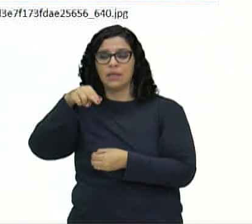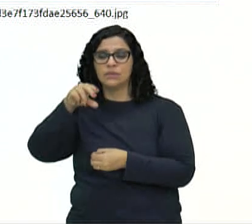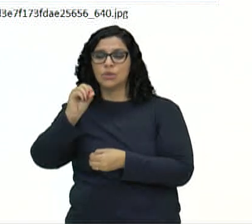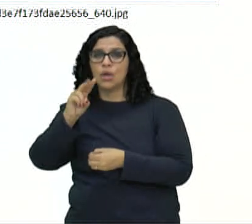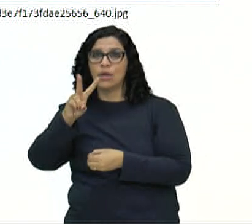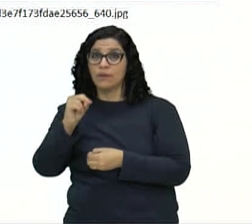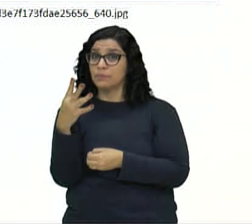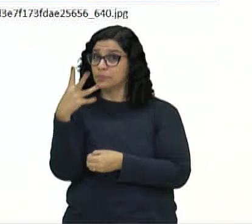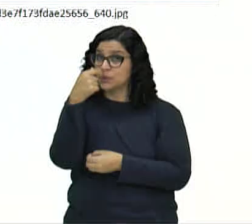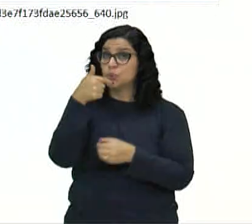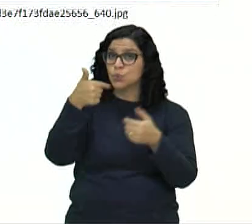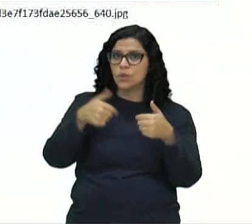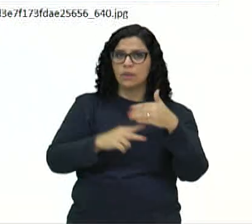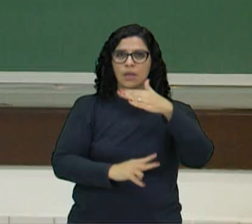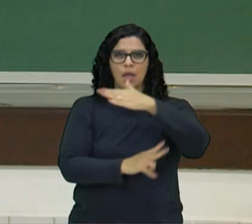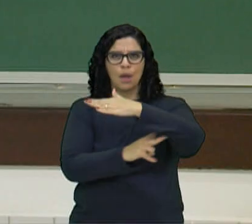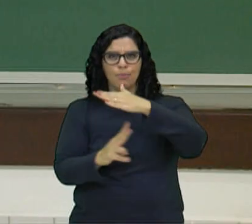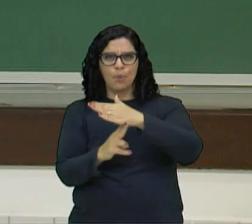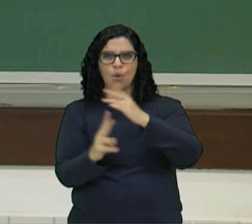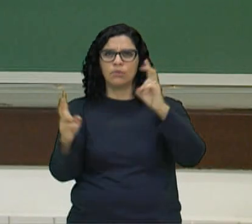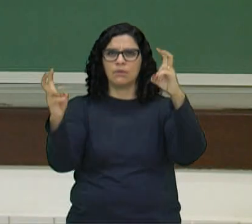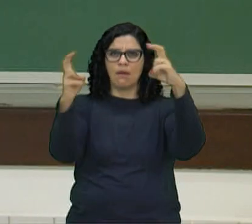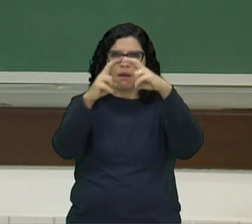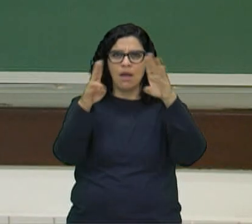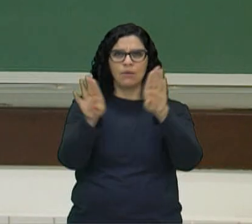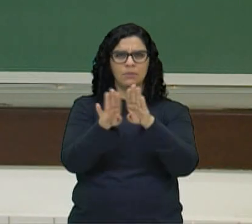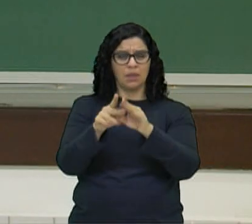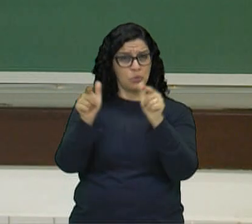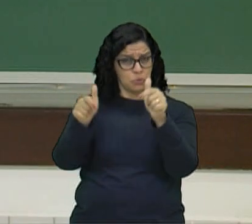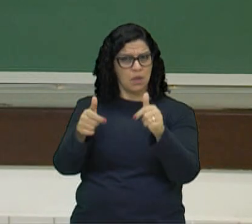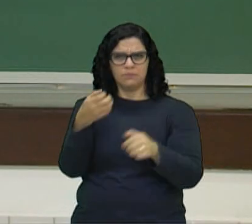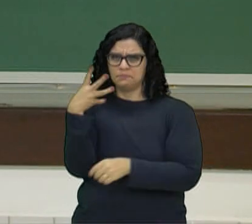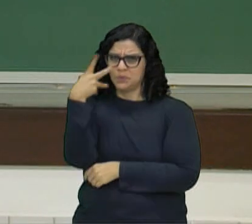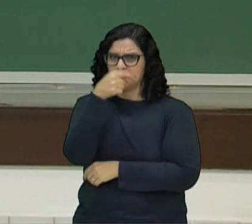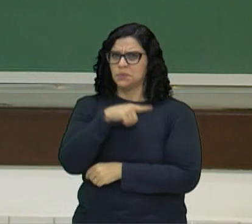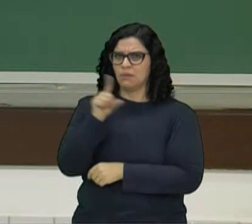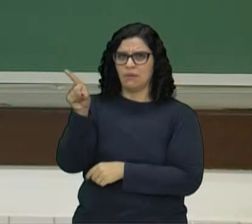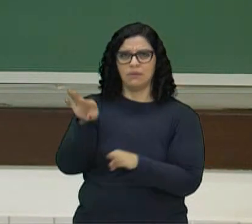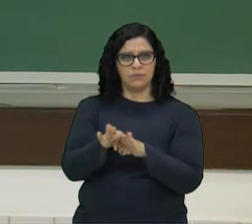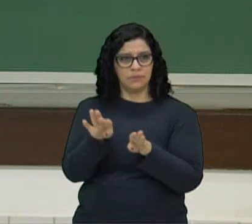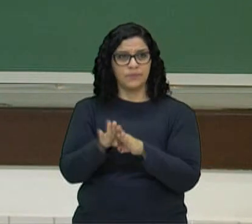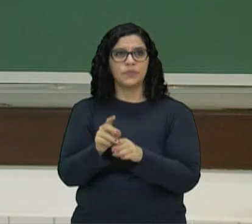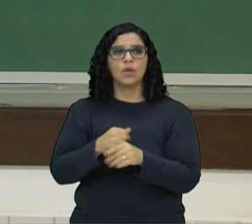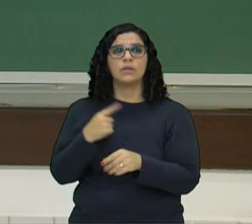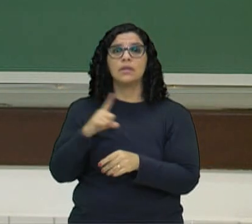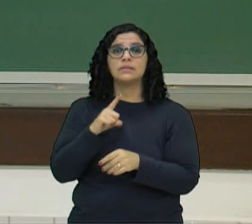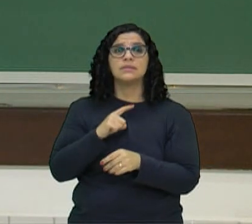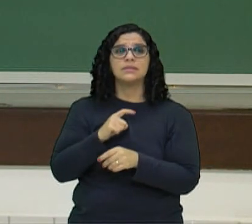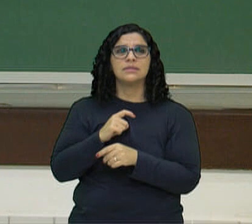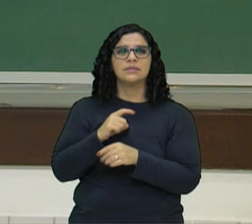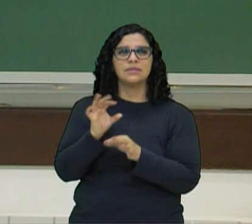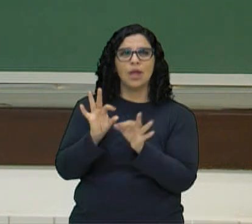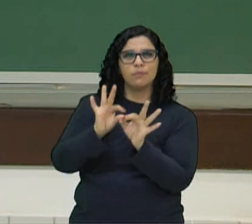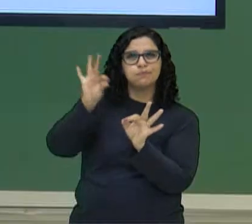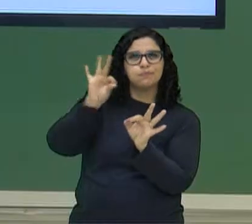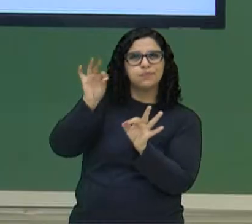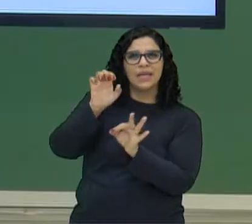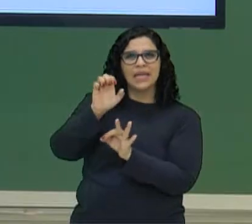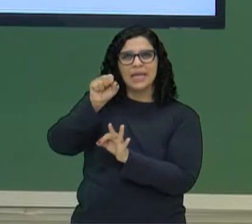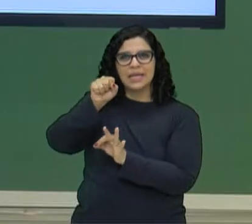né? A Ponte dos Arcos lá, Salto do Alemão, muito legal. E aqui em cima a gente tem os